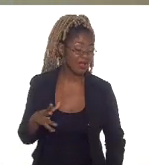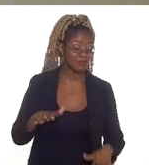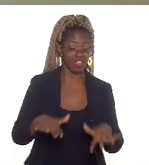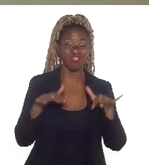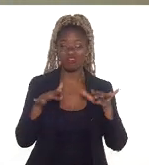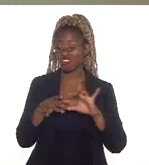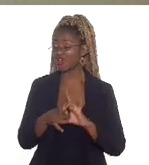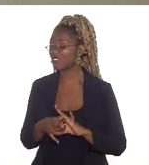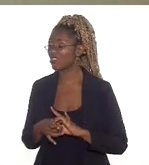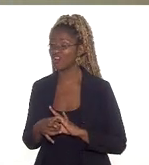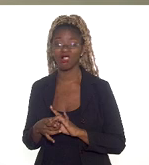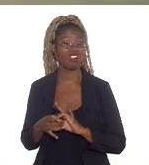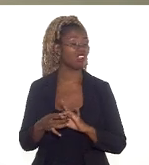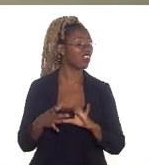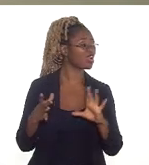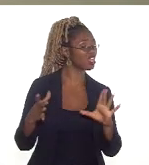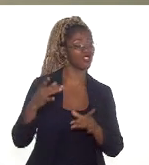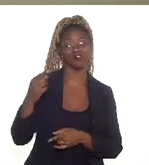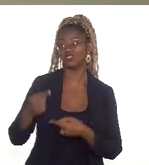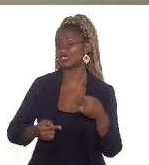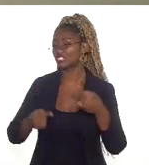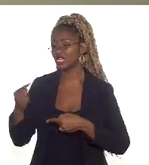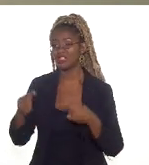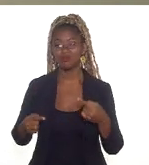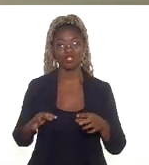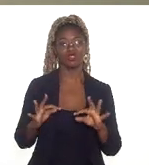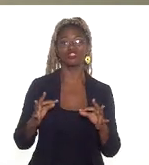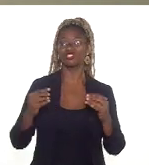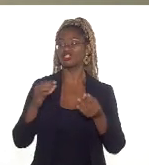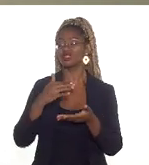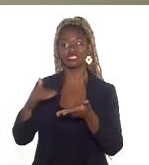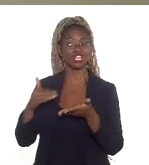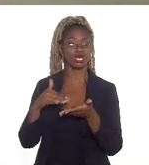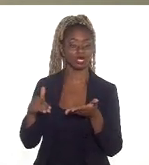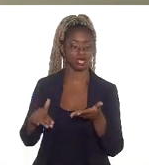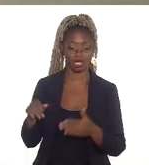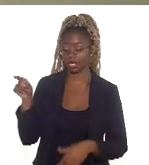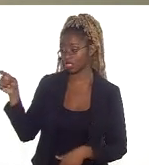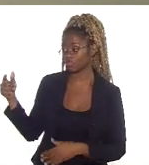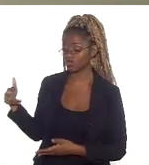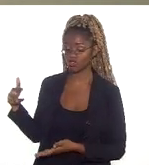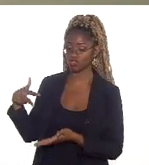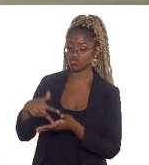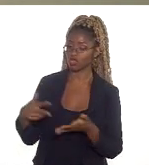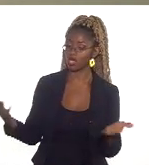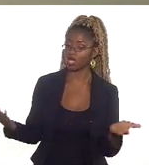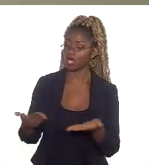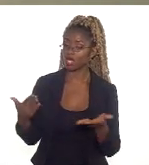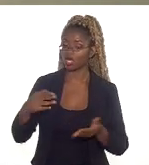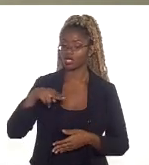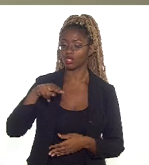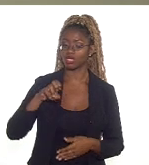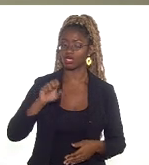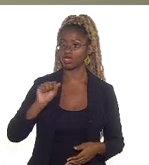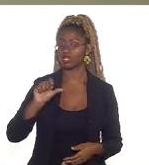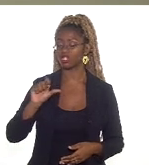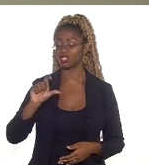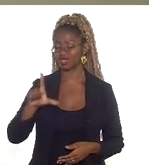públicas, todos os secretários, esse que já chegou agora, o Nelson Rocha, já